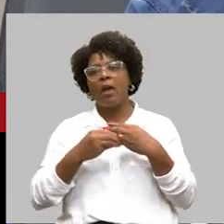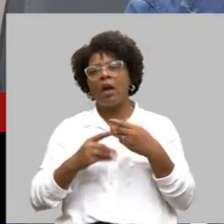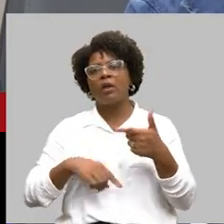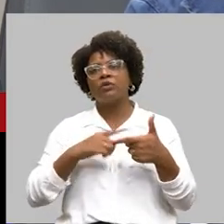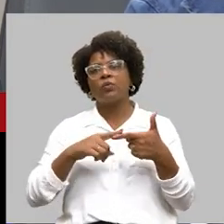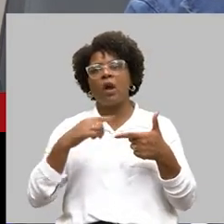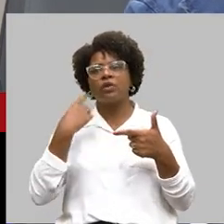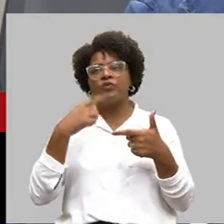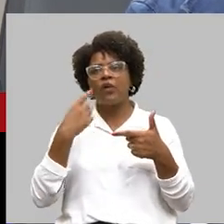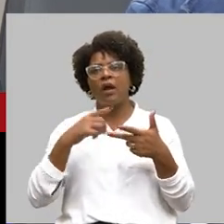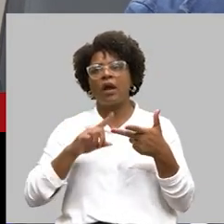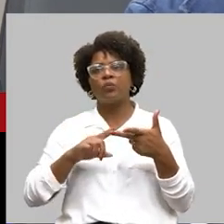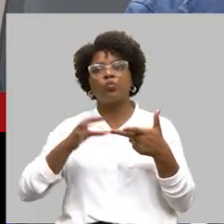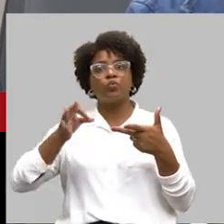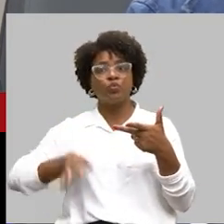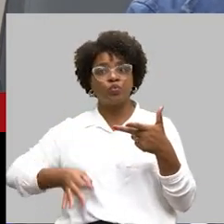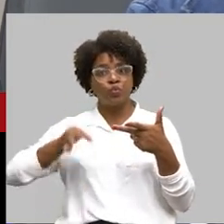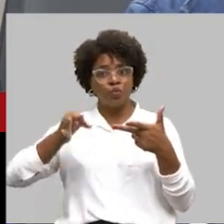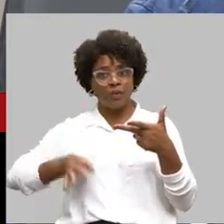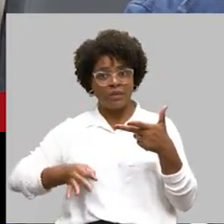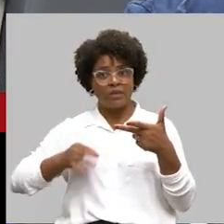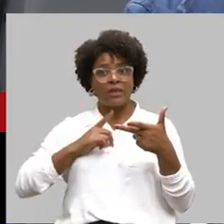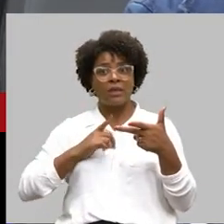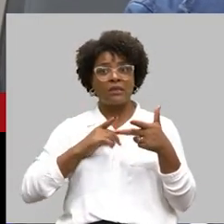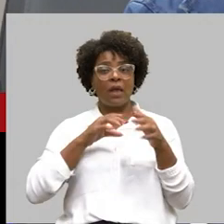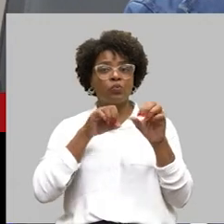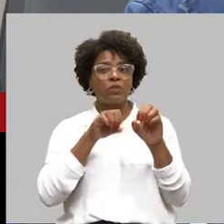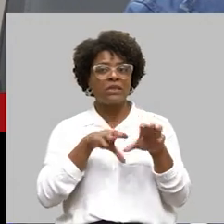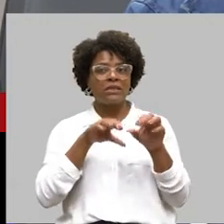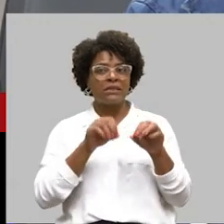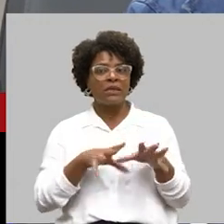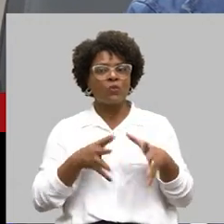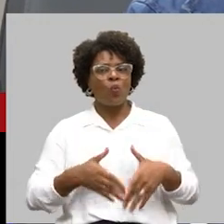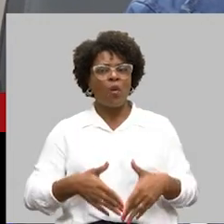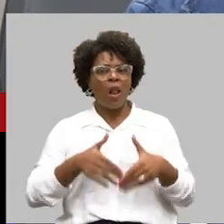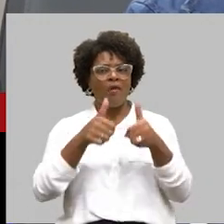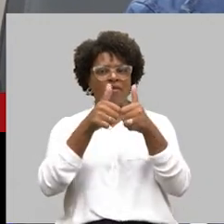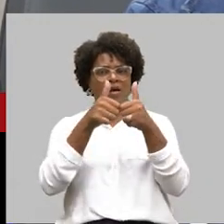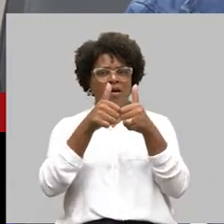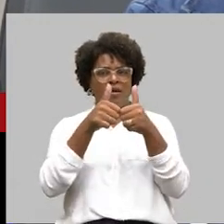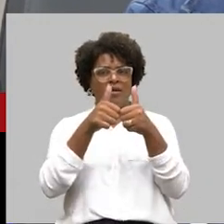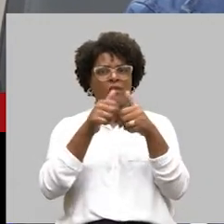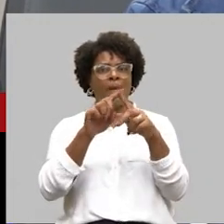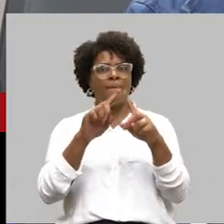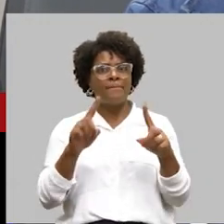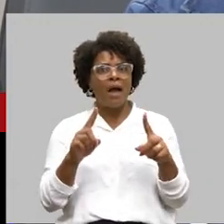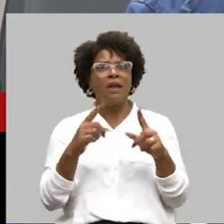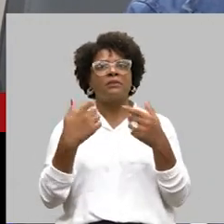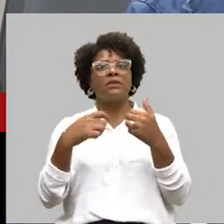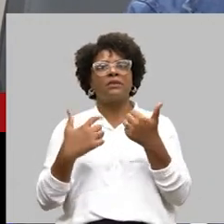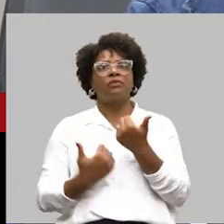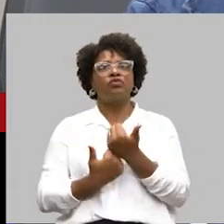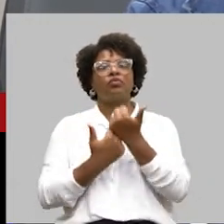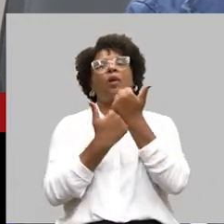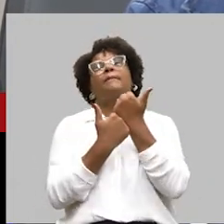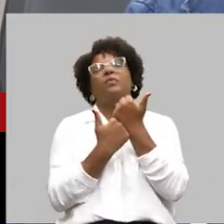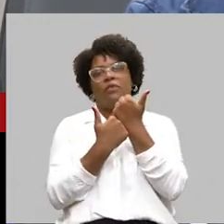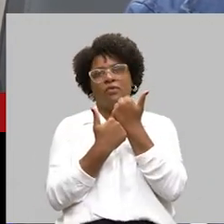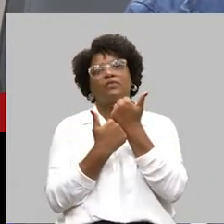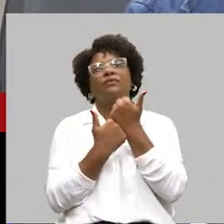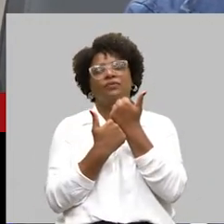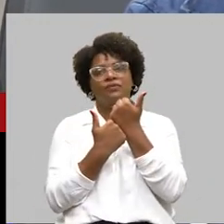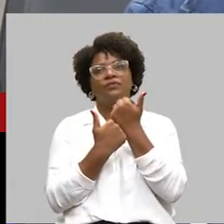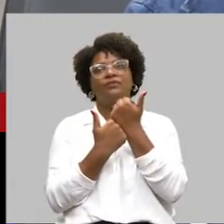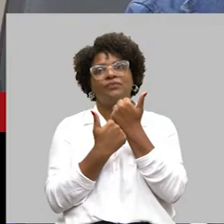é um ensino realmente qualificado para isso só que pra gente manter esse ensino de pé a gente precisa do apoio a gente precisa de